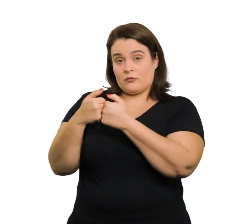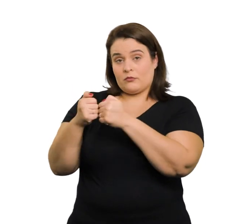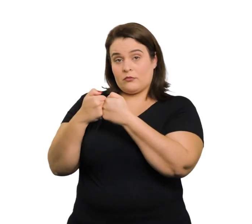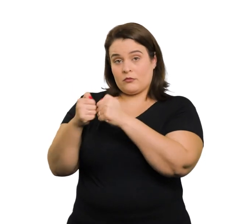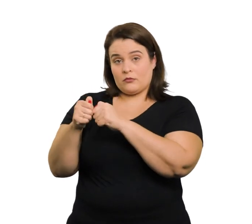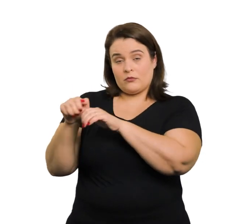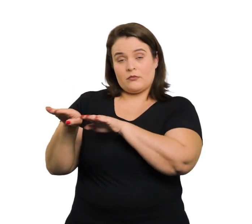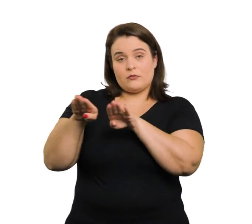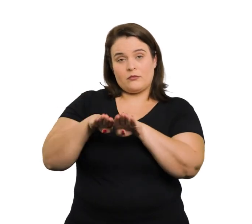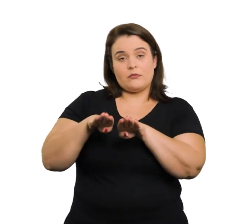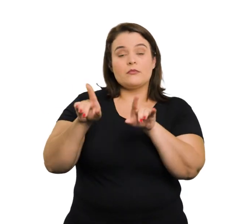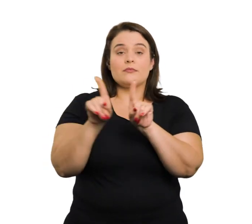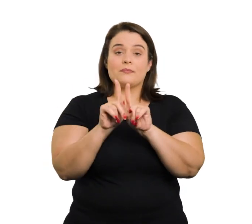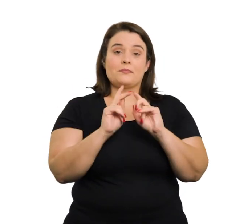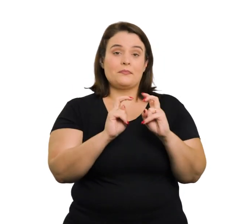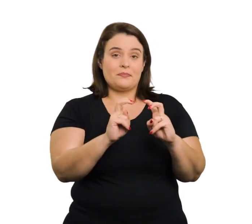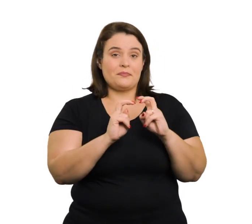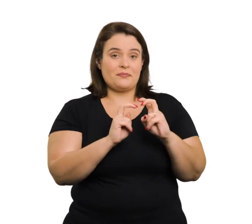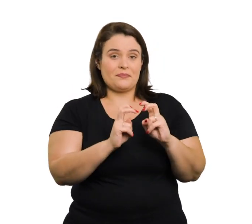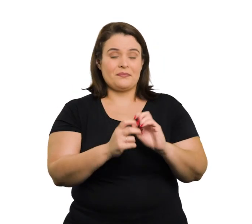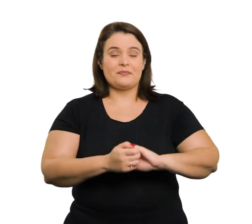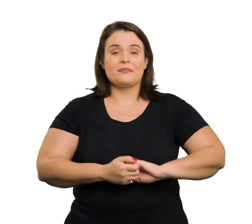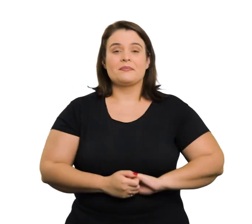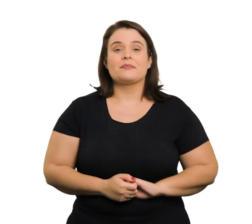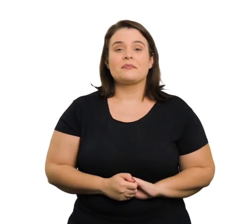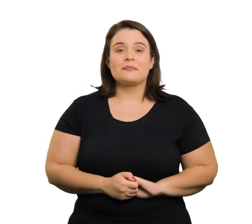plataformas de ônibus e acessos do metrô.